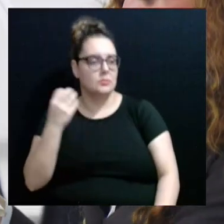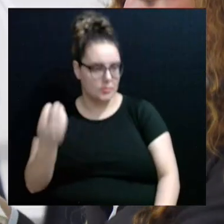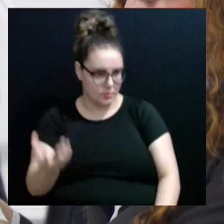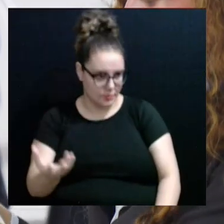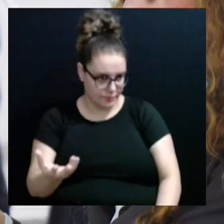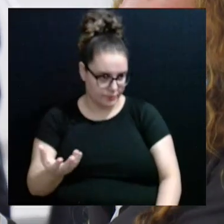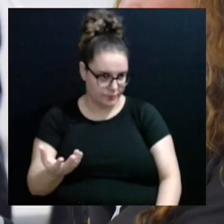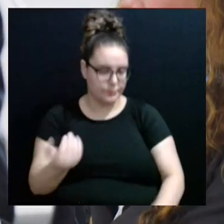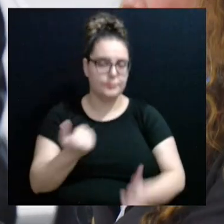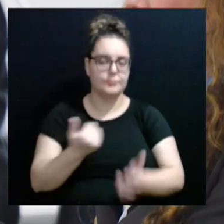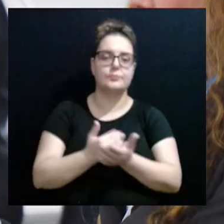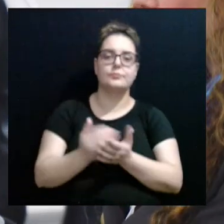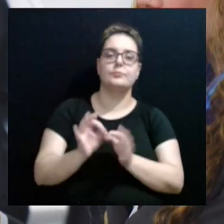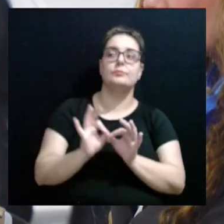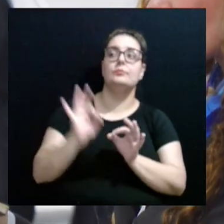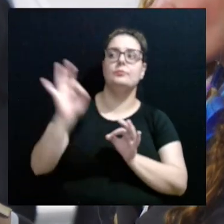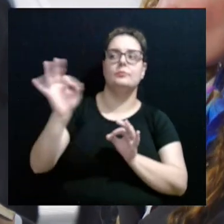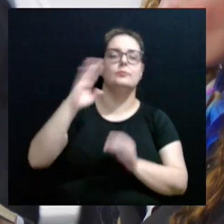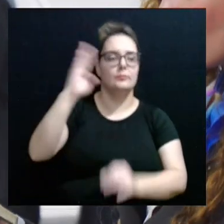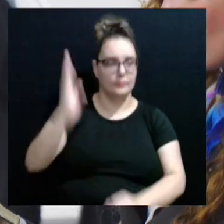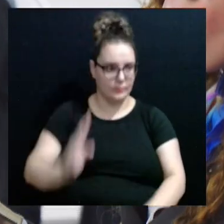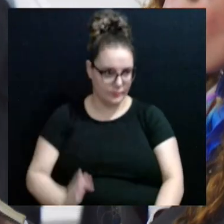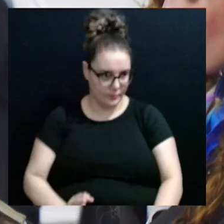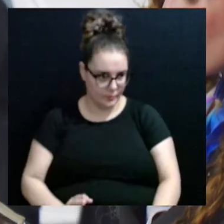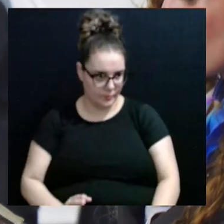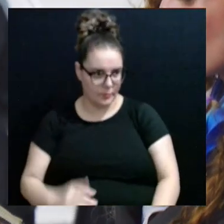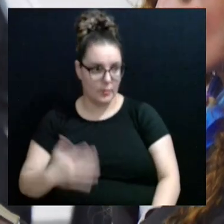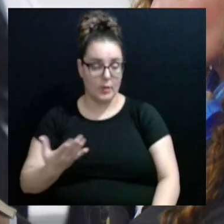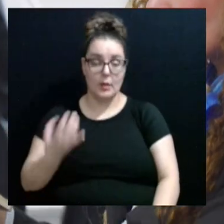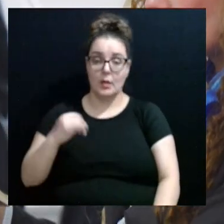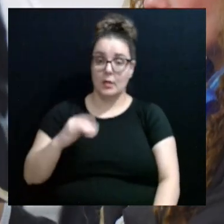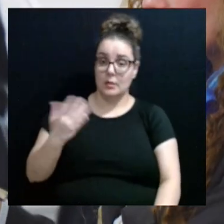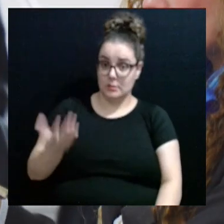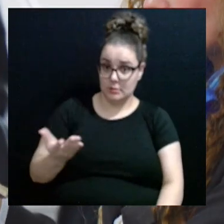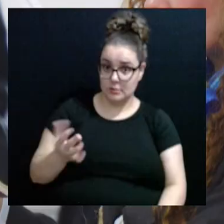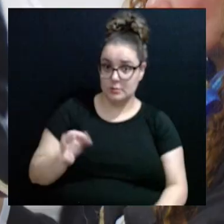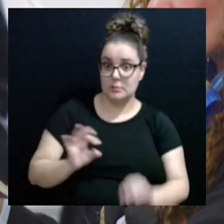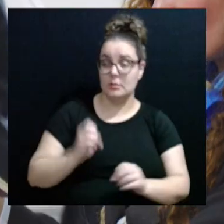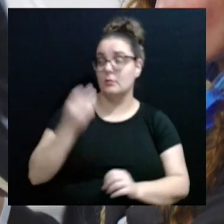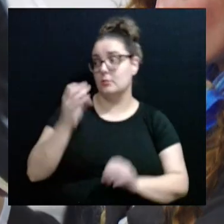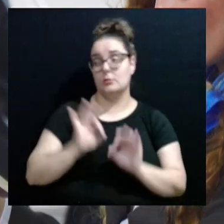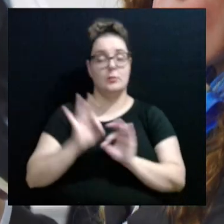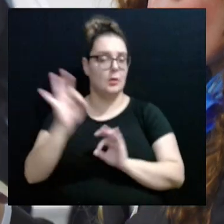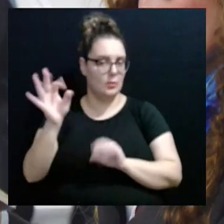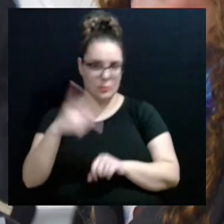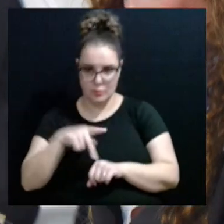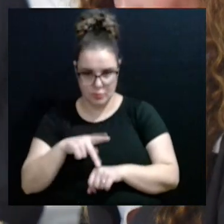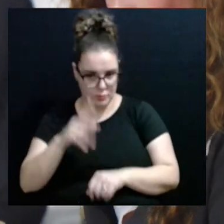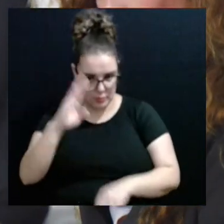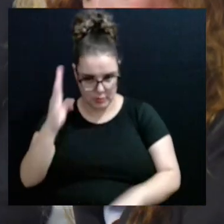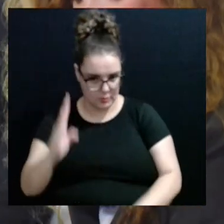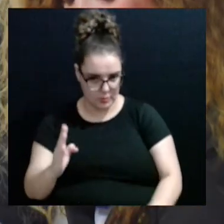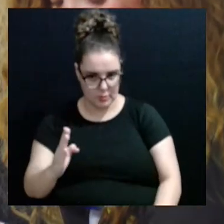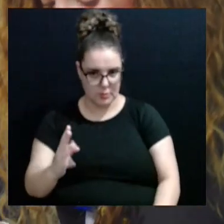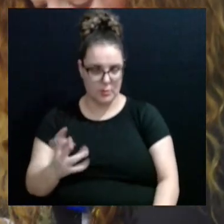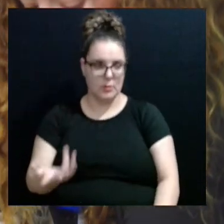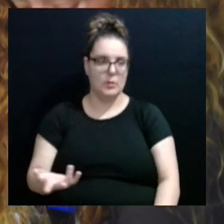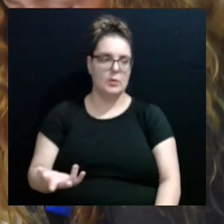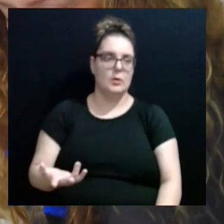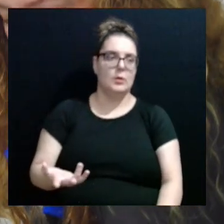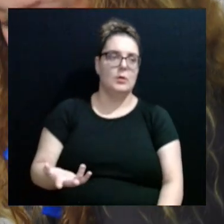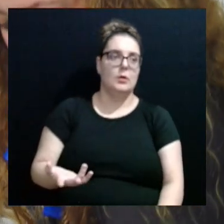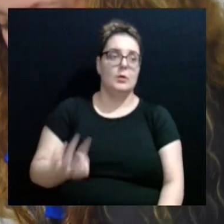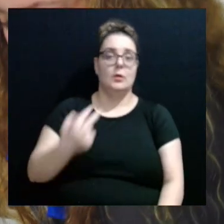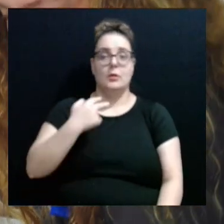do país. Então, se você está indo para fora do país, né, você não pode fazer uma viagem internacional sem verificar o